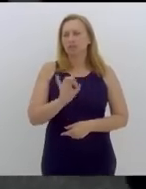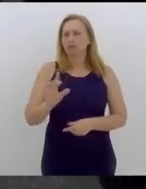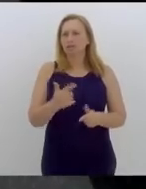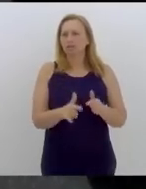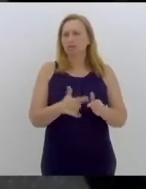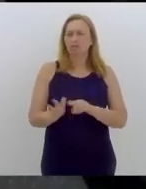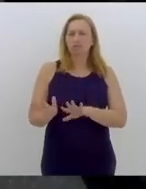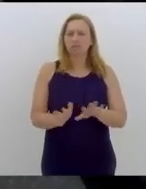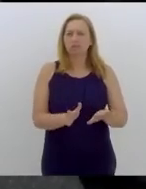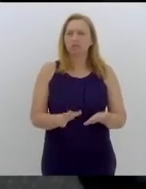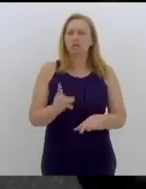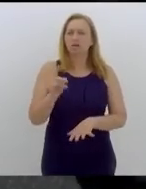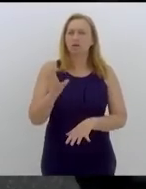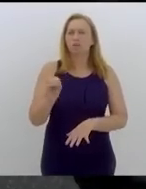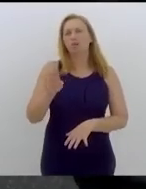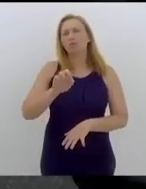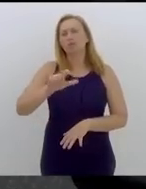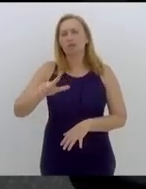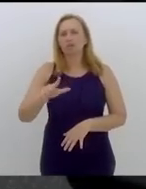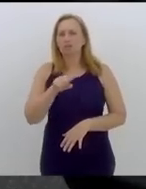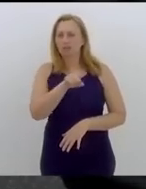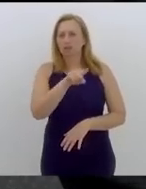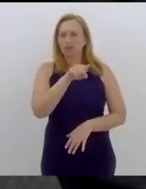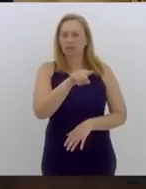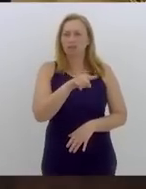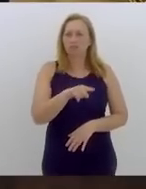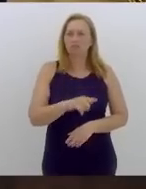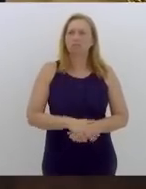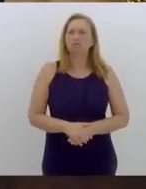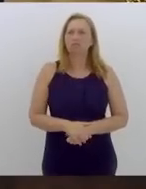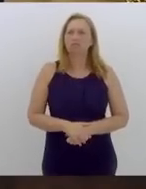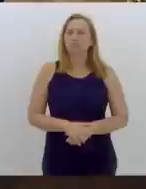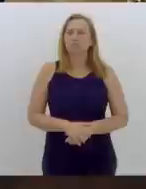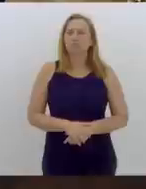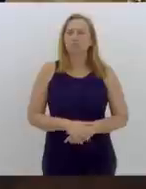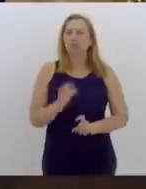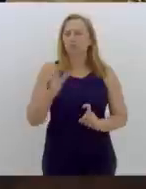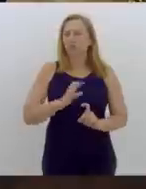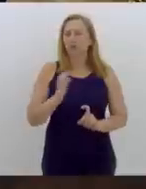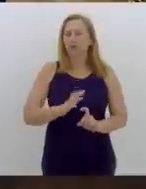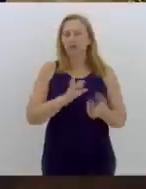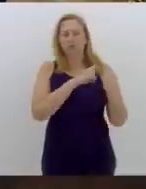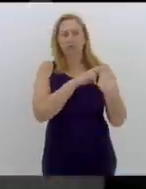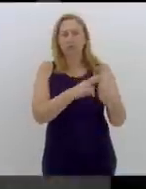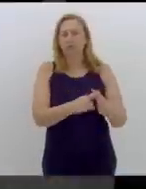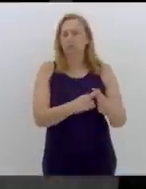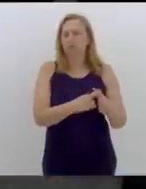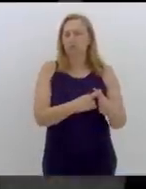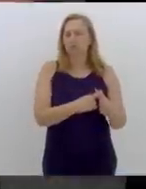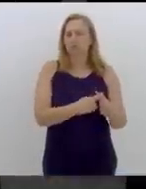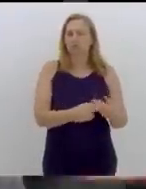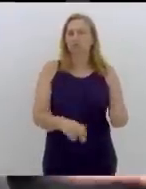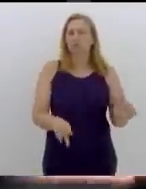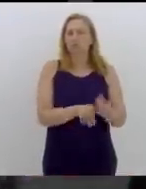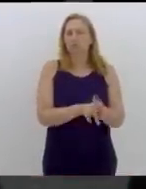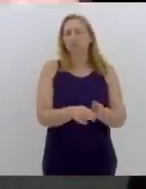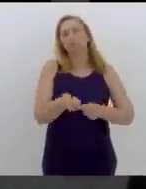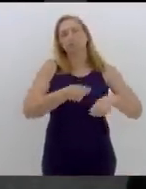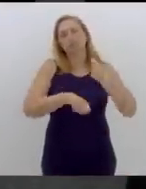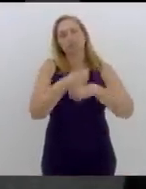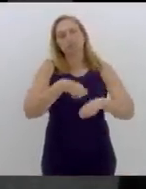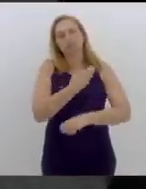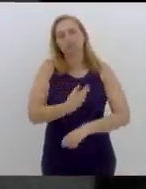o Coronel tá ali ele não tem que ser realmente imputado mas responsabilidade que é da administração pública